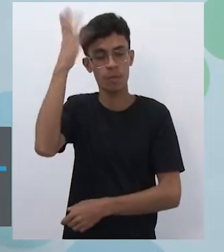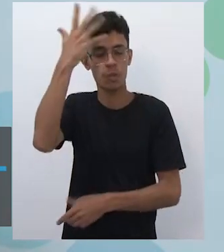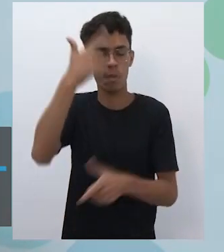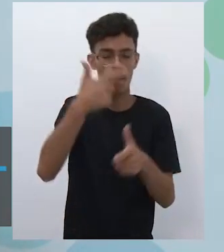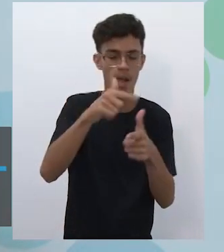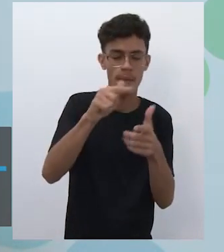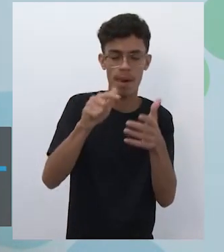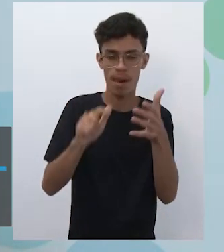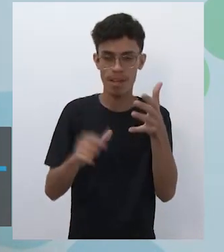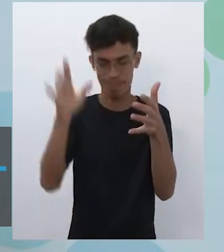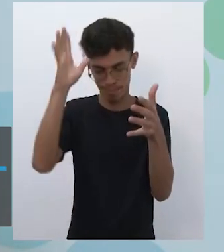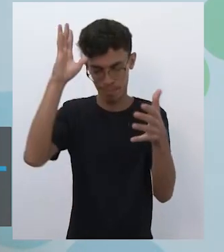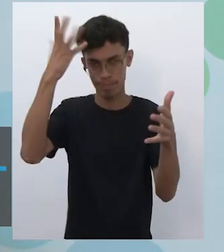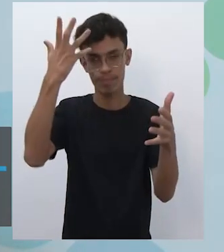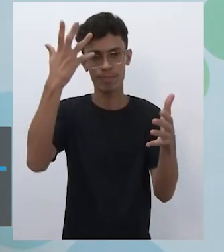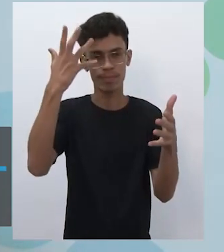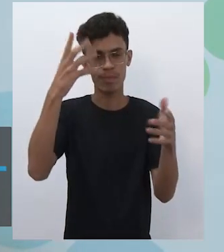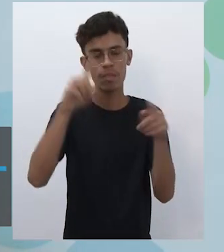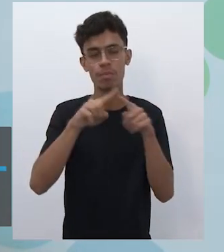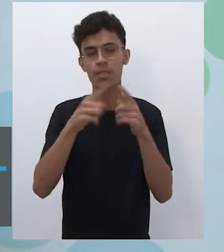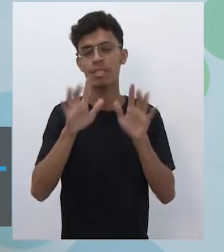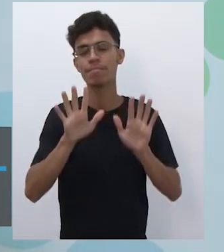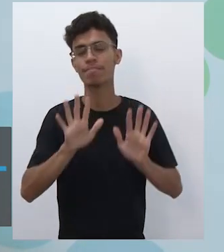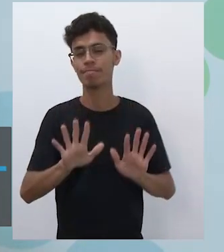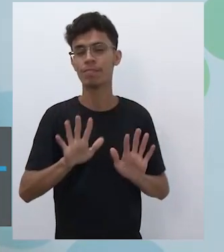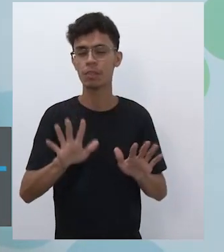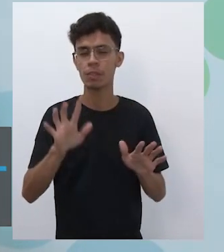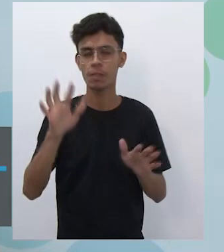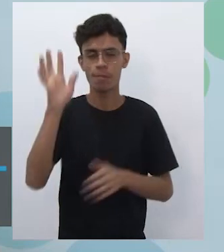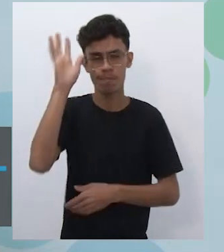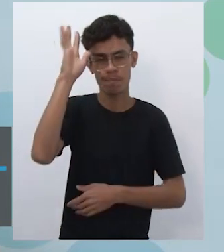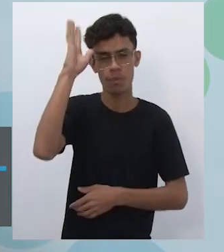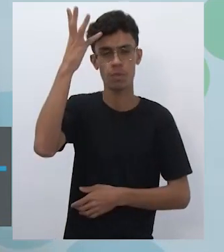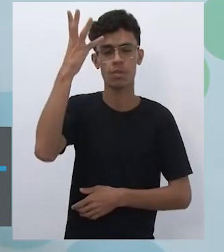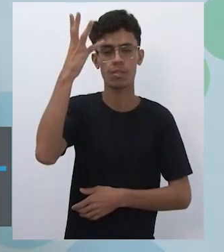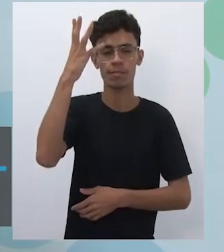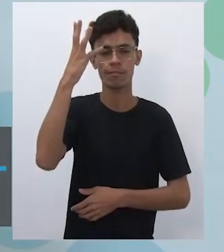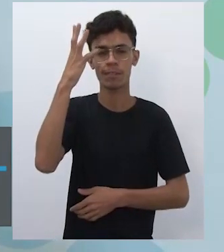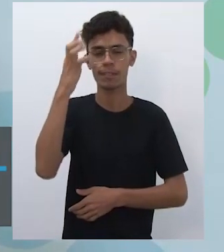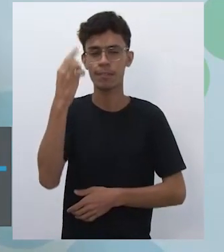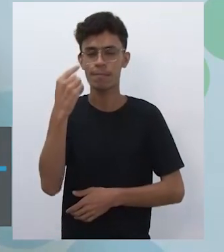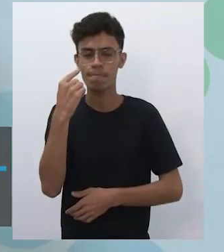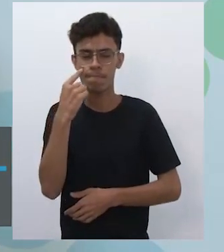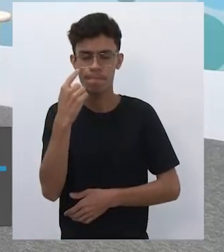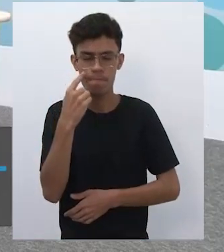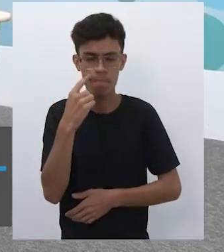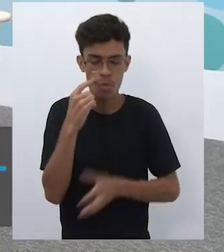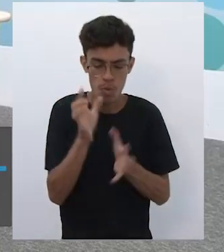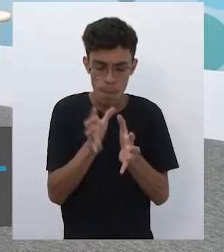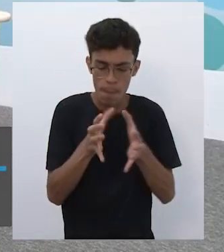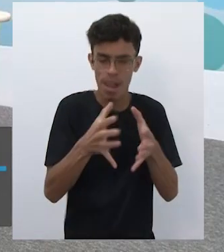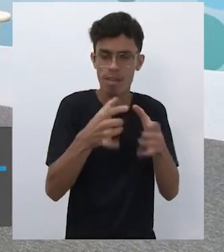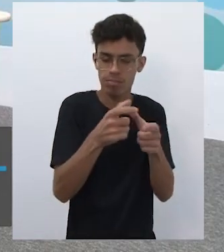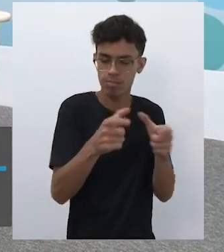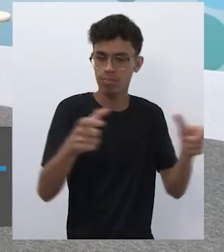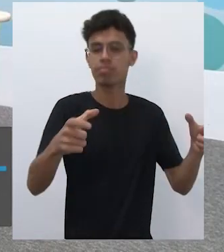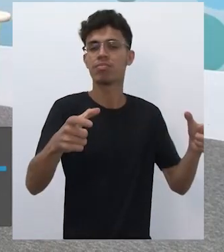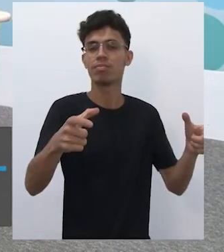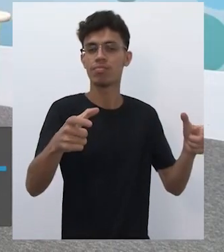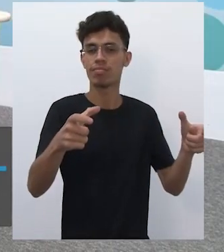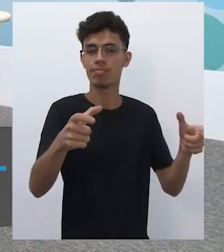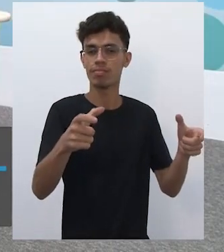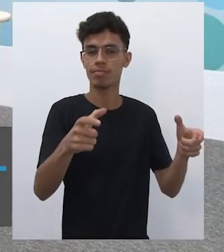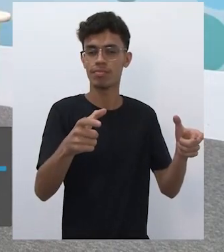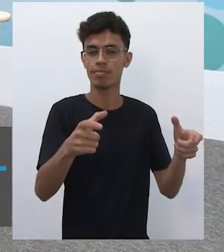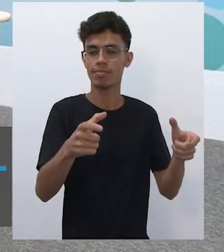também, só que essa solução ela visa interesses coletivos, várias pessoas. E